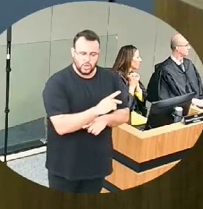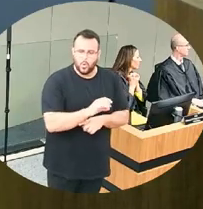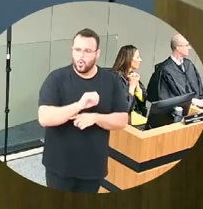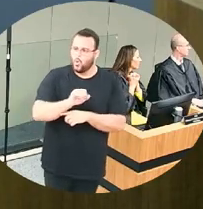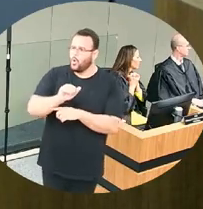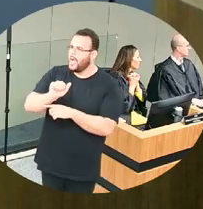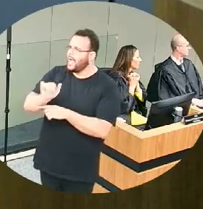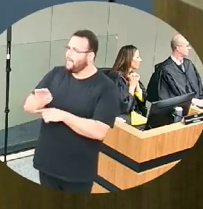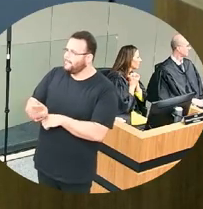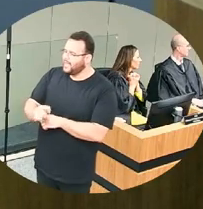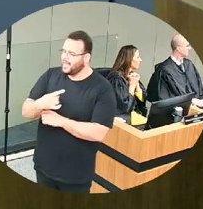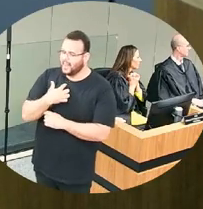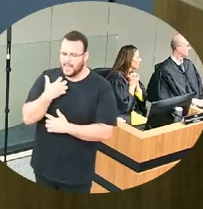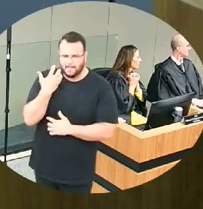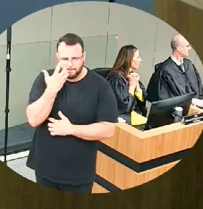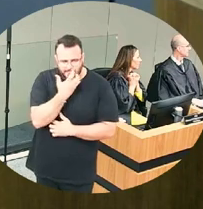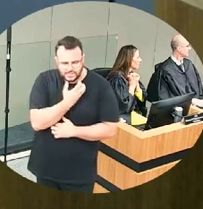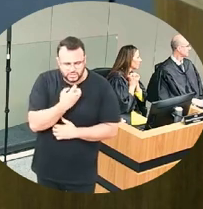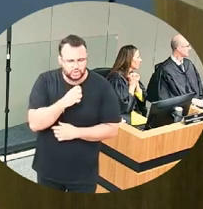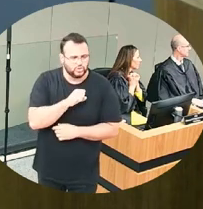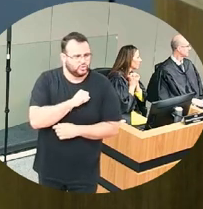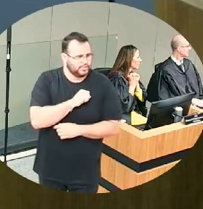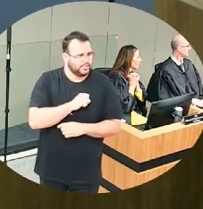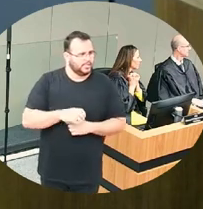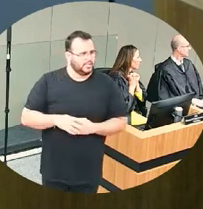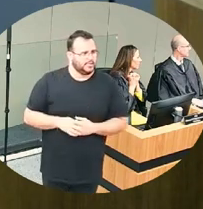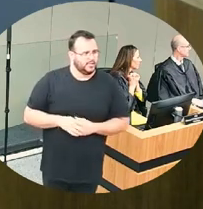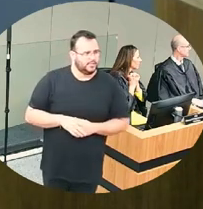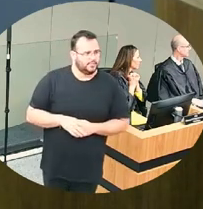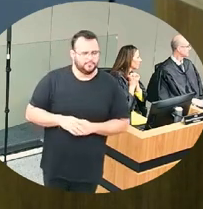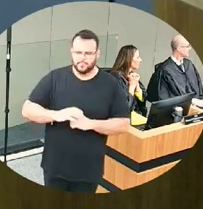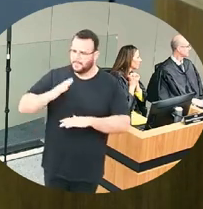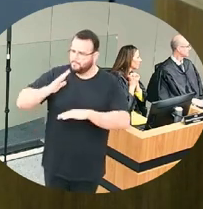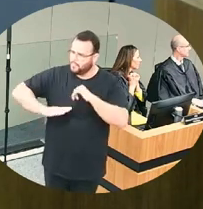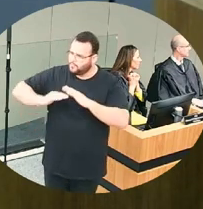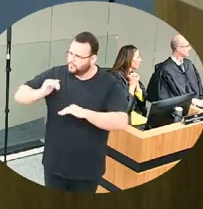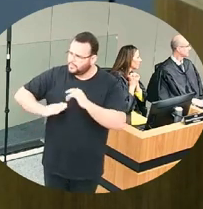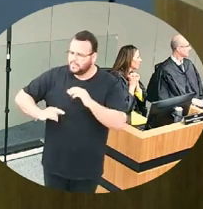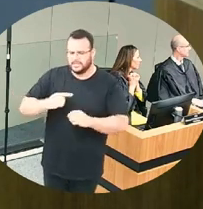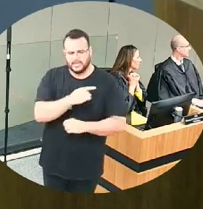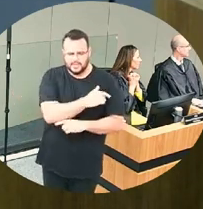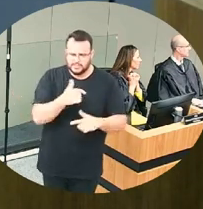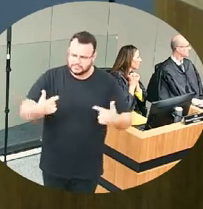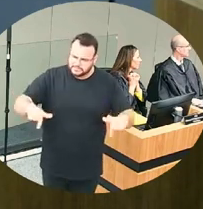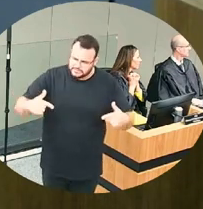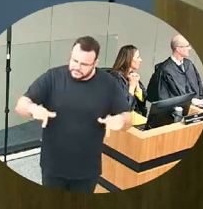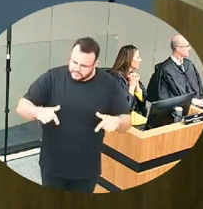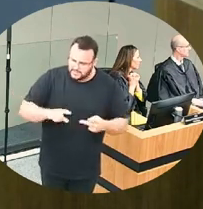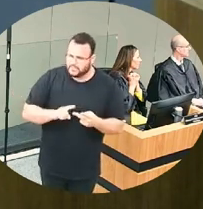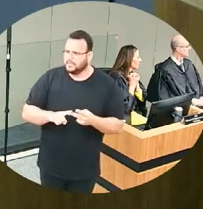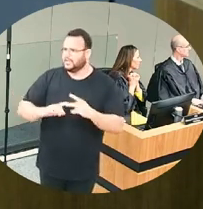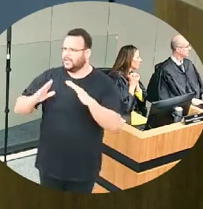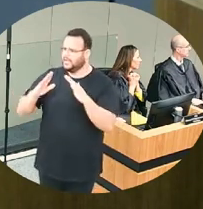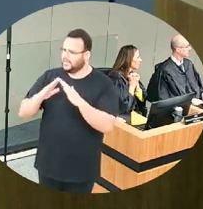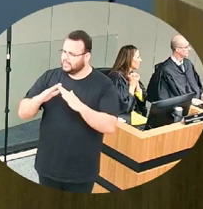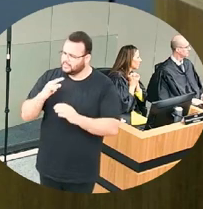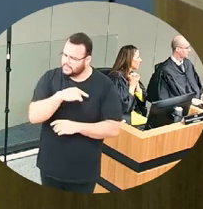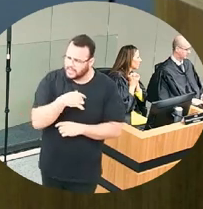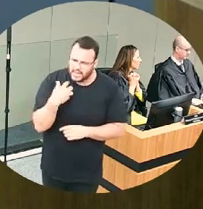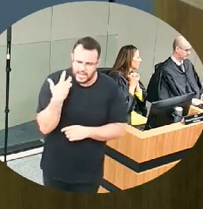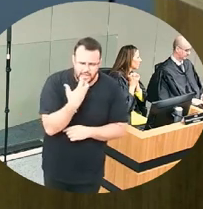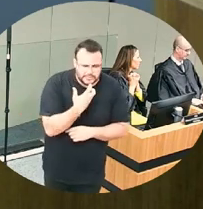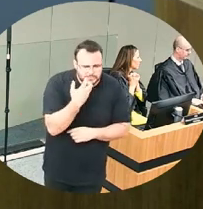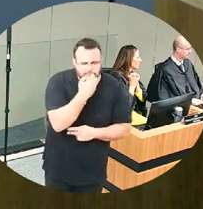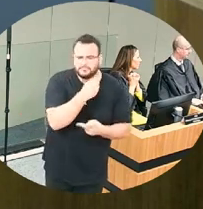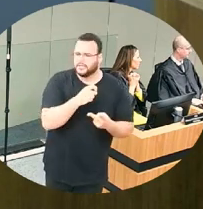sou apaixonada apaixonada pela minha profissão sou apaixonada pela minha casa sou